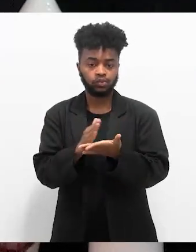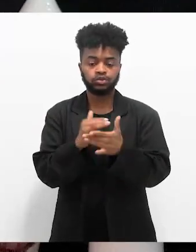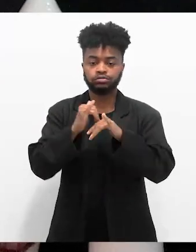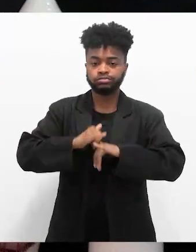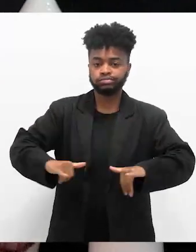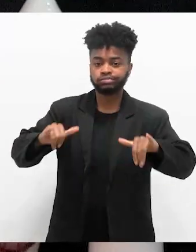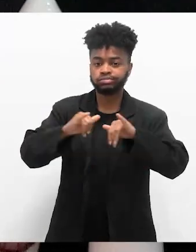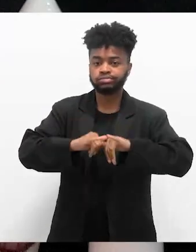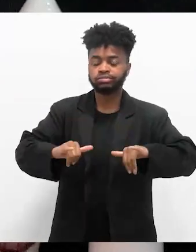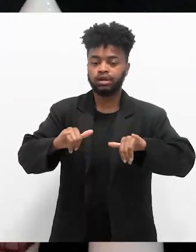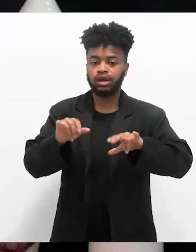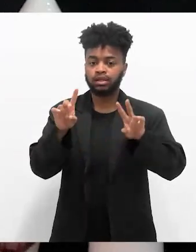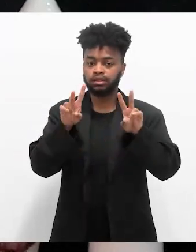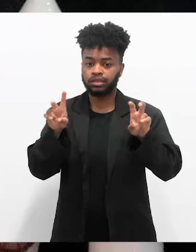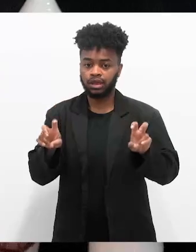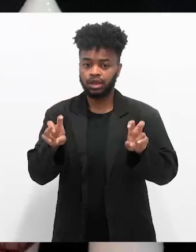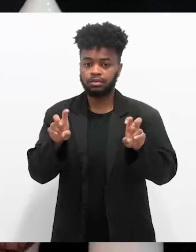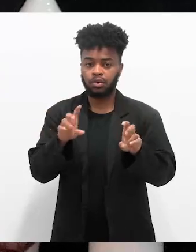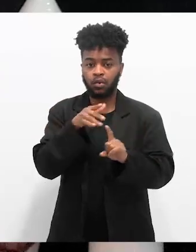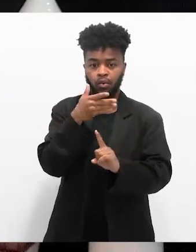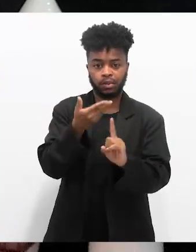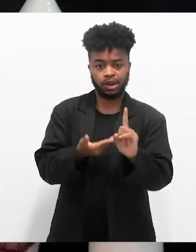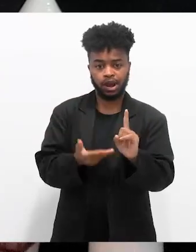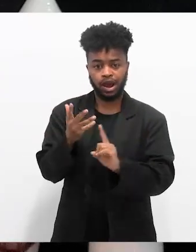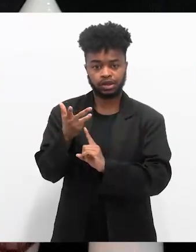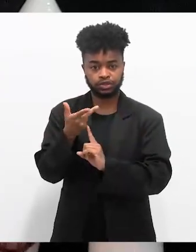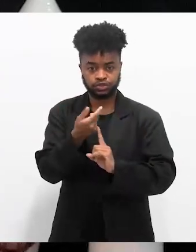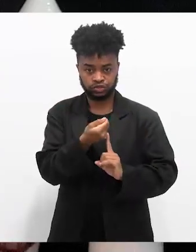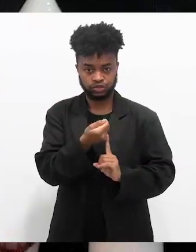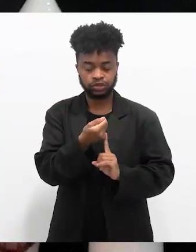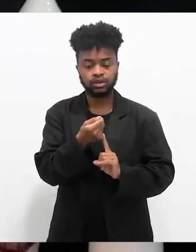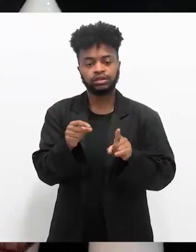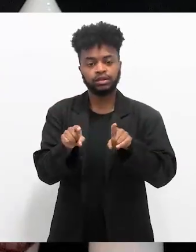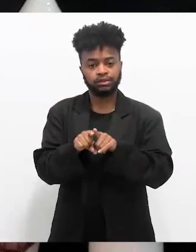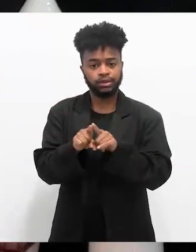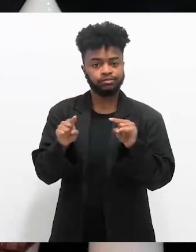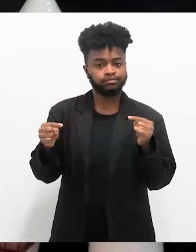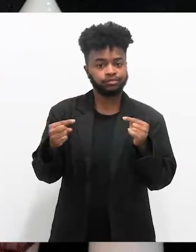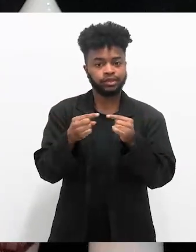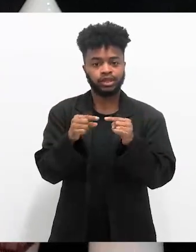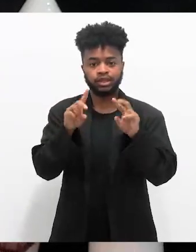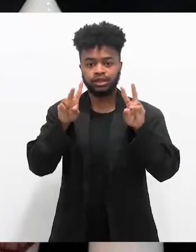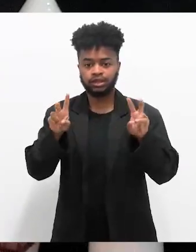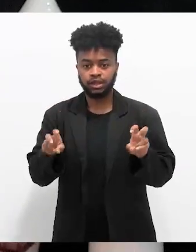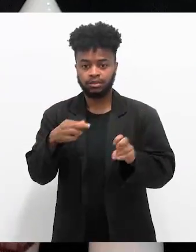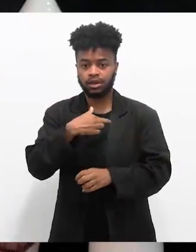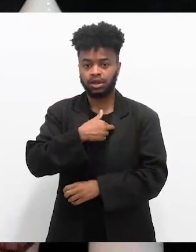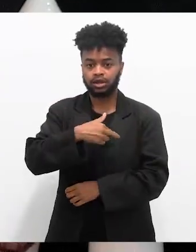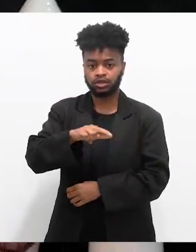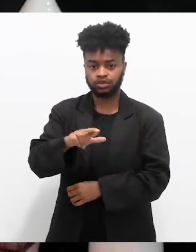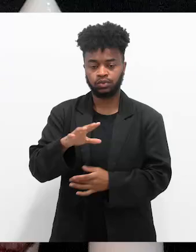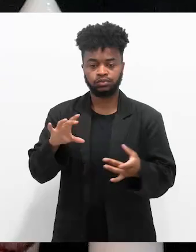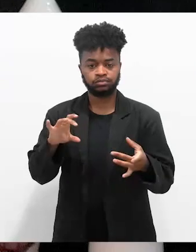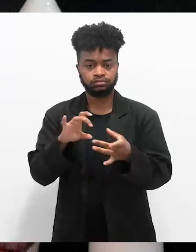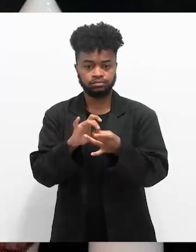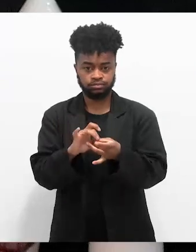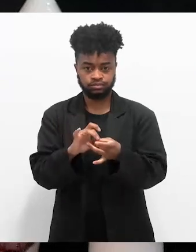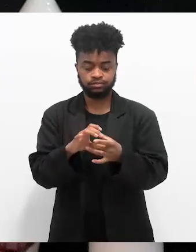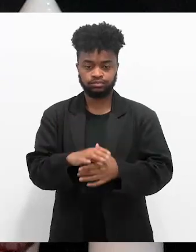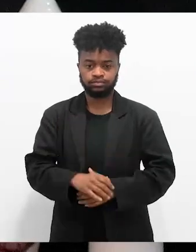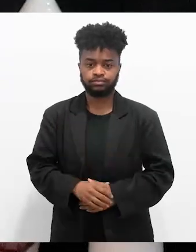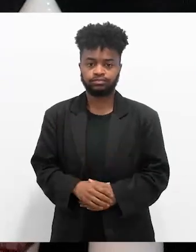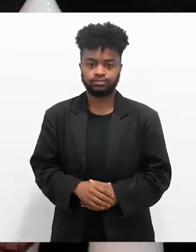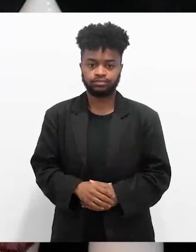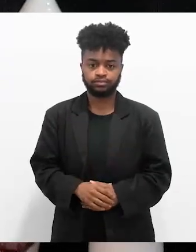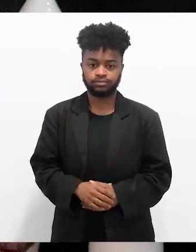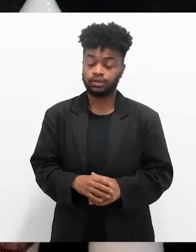em homenagem a um artista, tem a religiosidade inserida dentro desse enredo. Mas